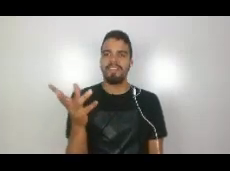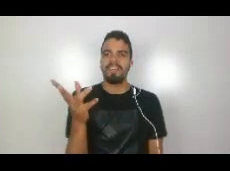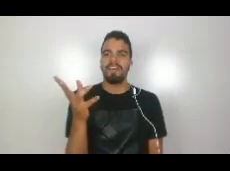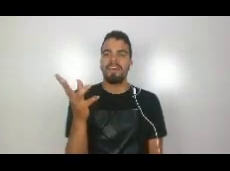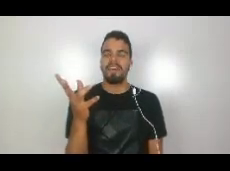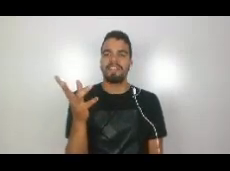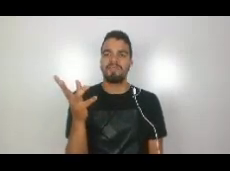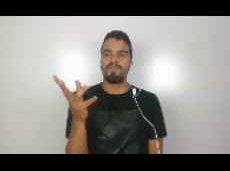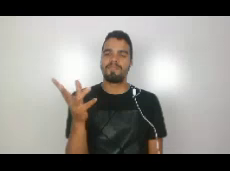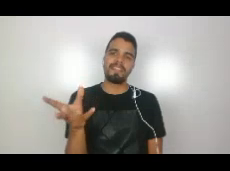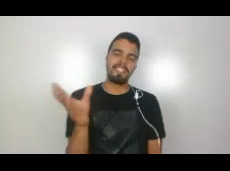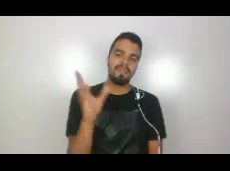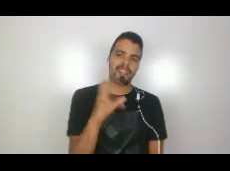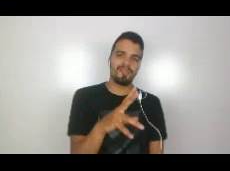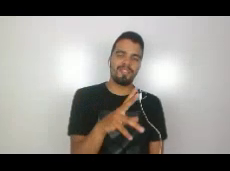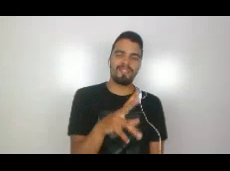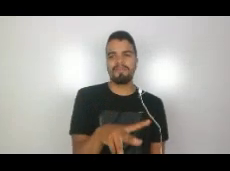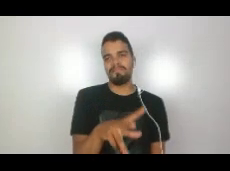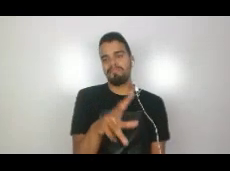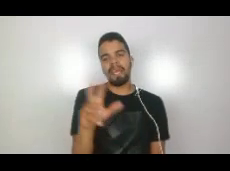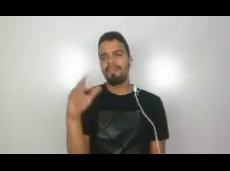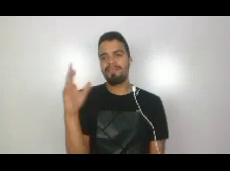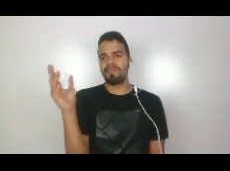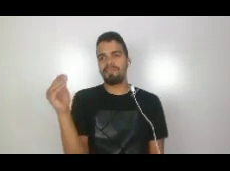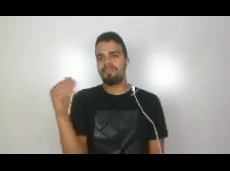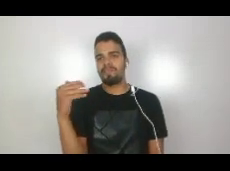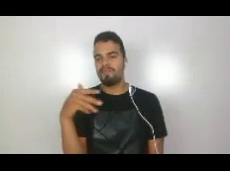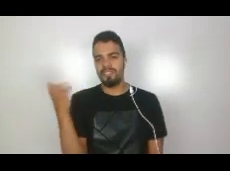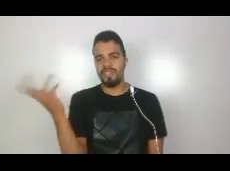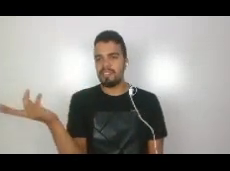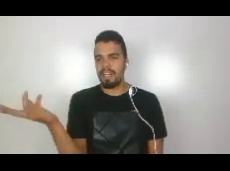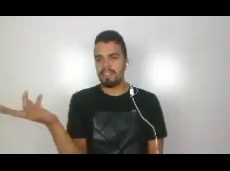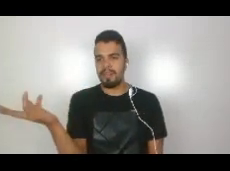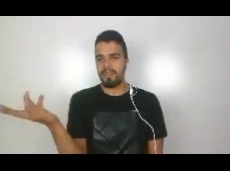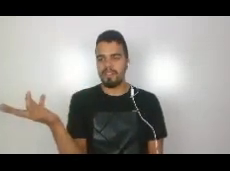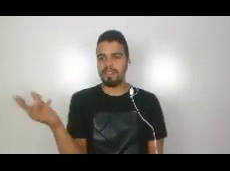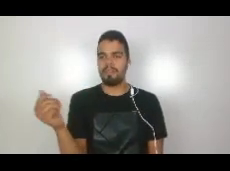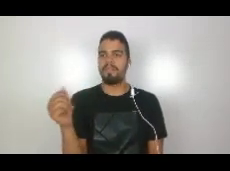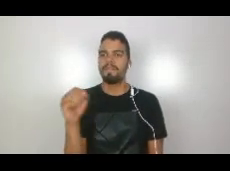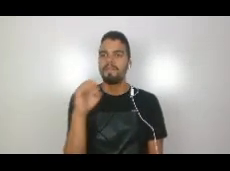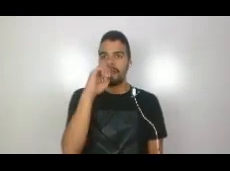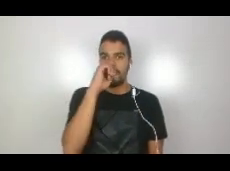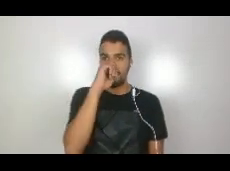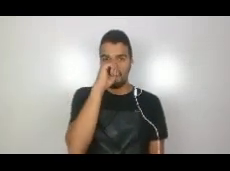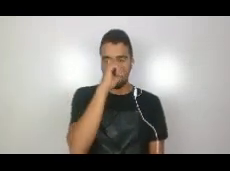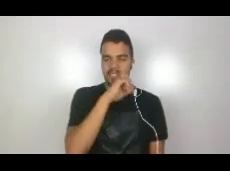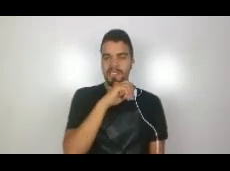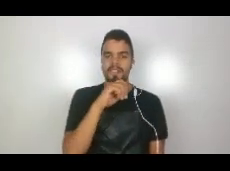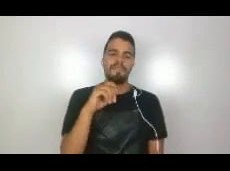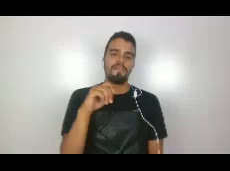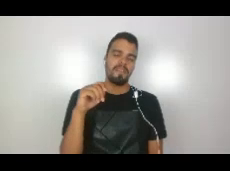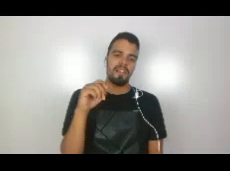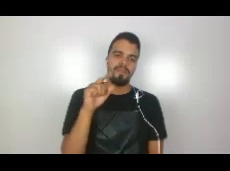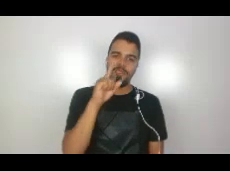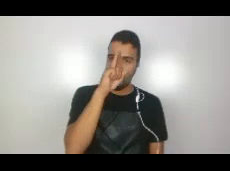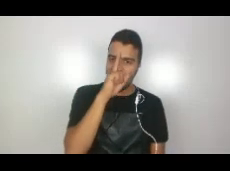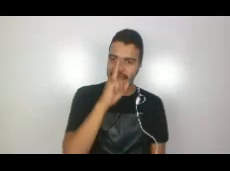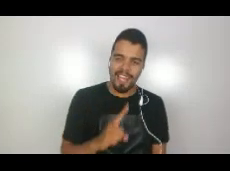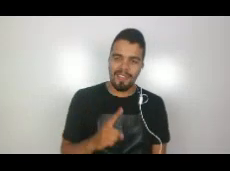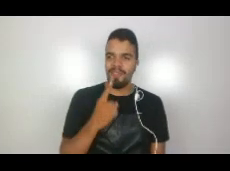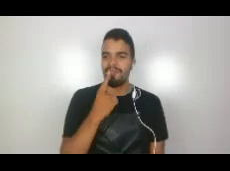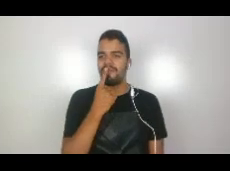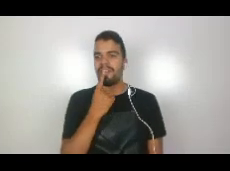né? As cores mais cinzas, as cores menos utilizadas, né? Por exemplo. Então, nós falamos